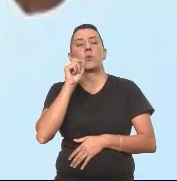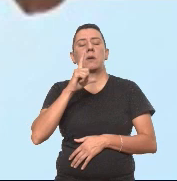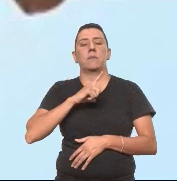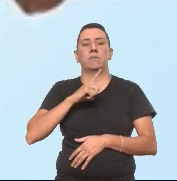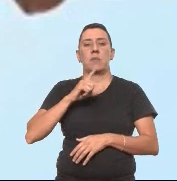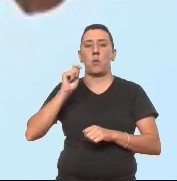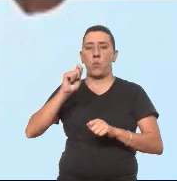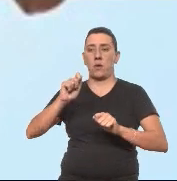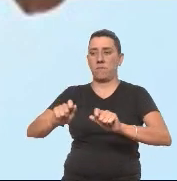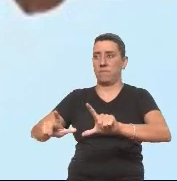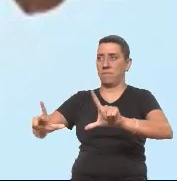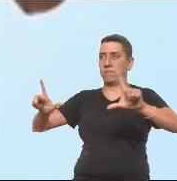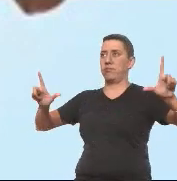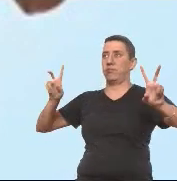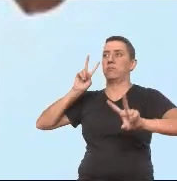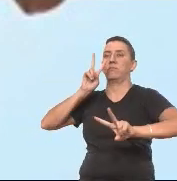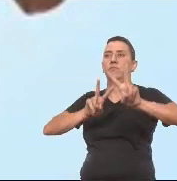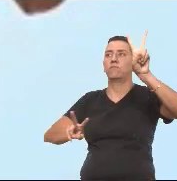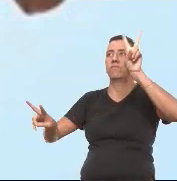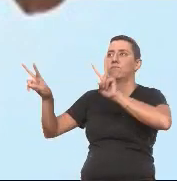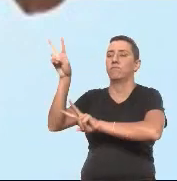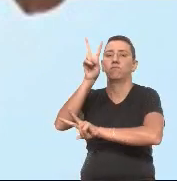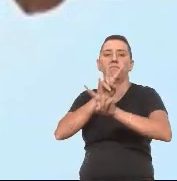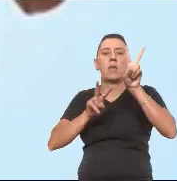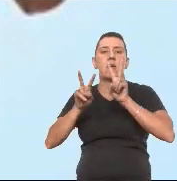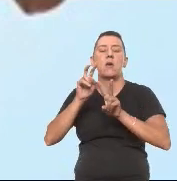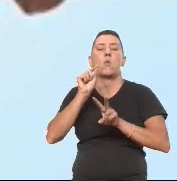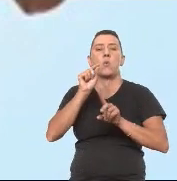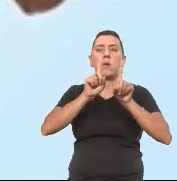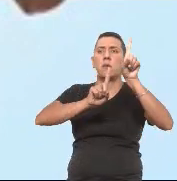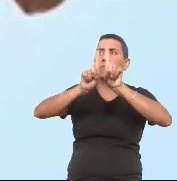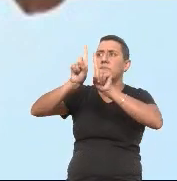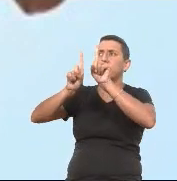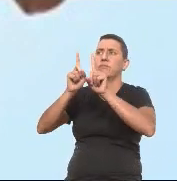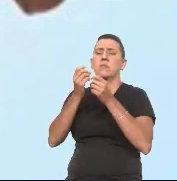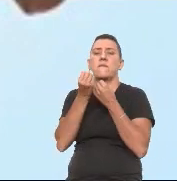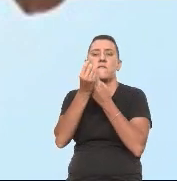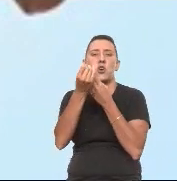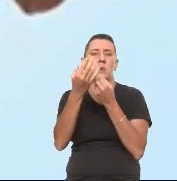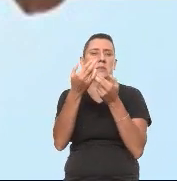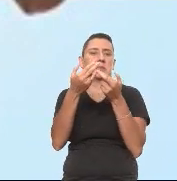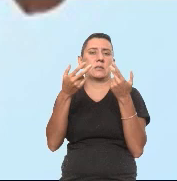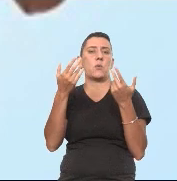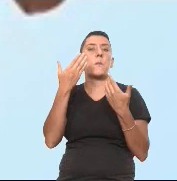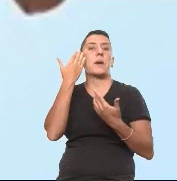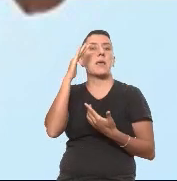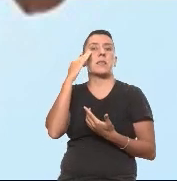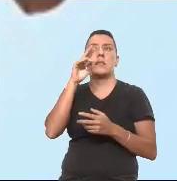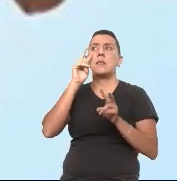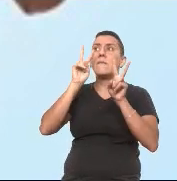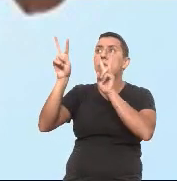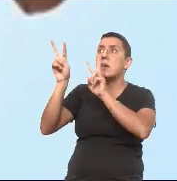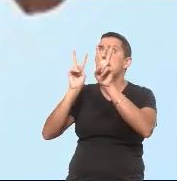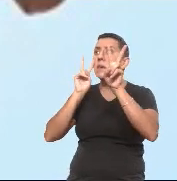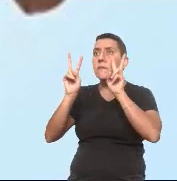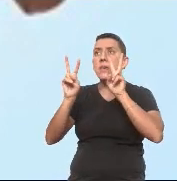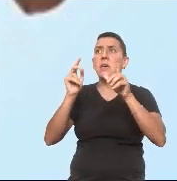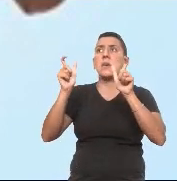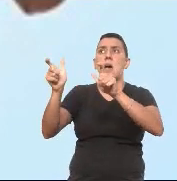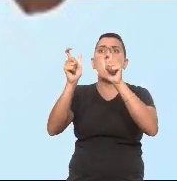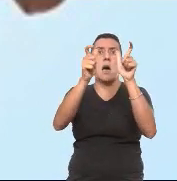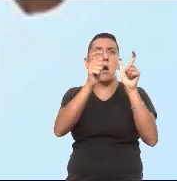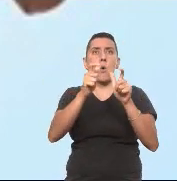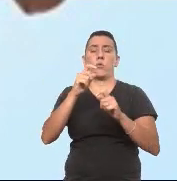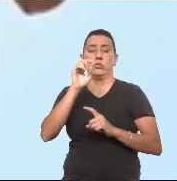painel de informações Onde eu consigo a visualizar e vou mostrar alguns exemplos aqui de como eu visualizo tudo isso no município